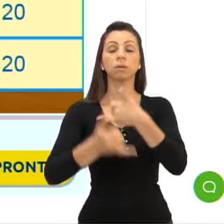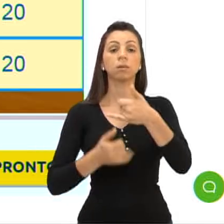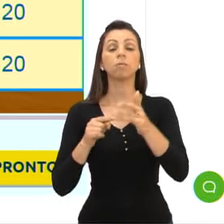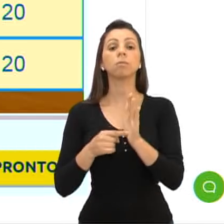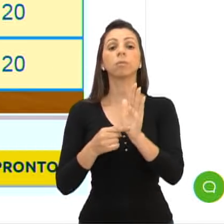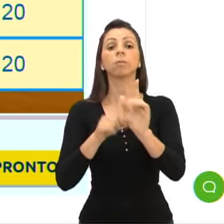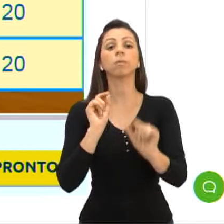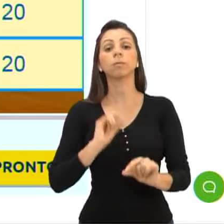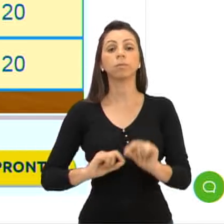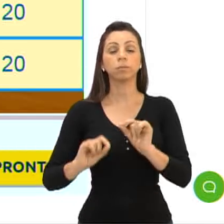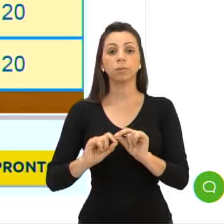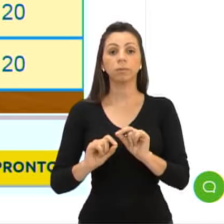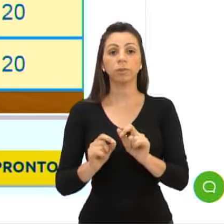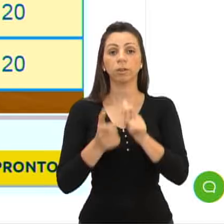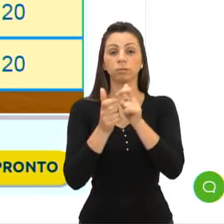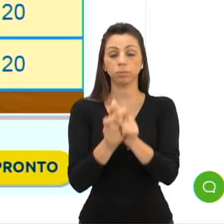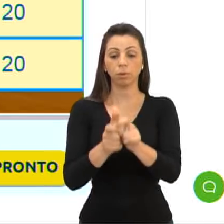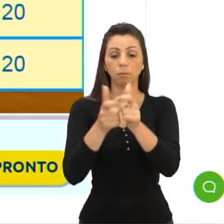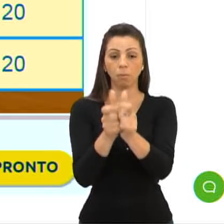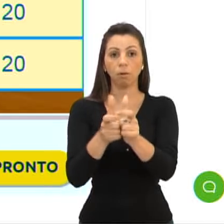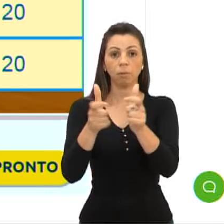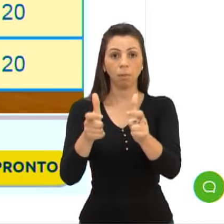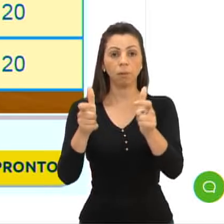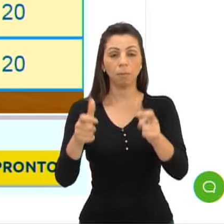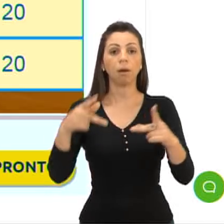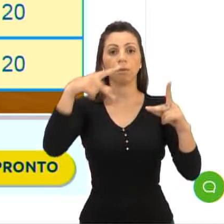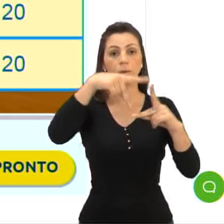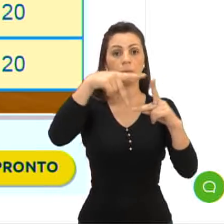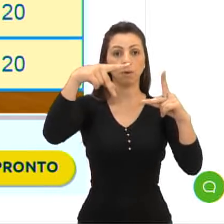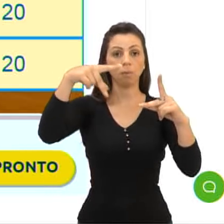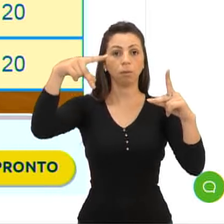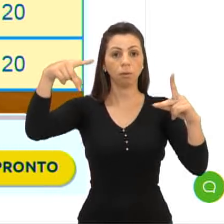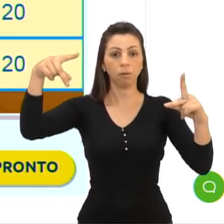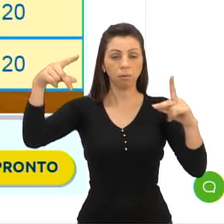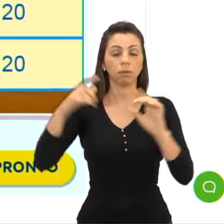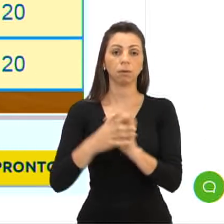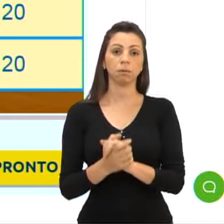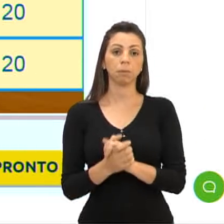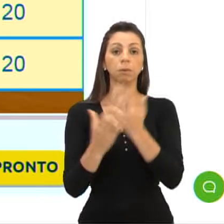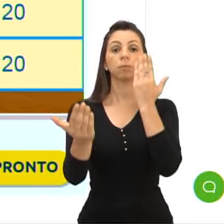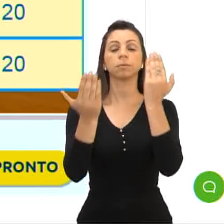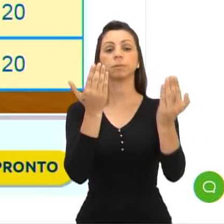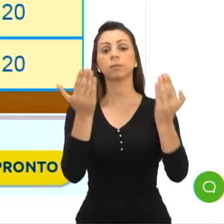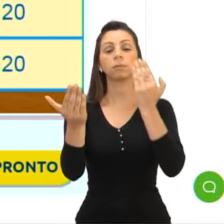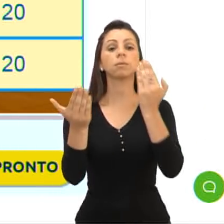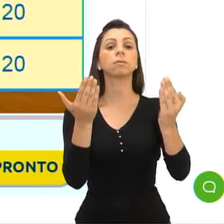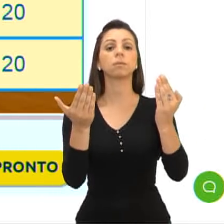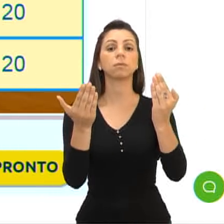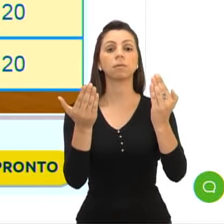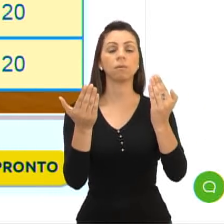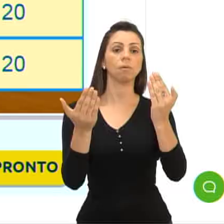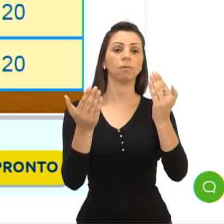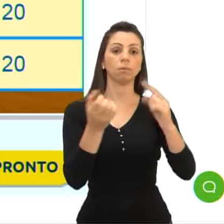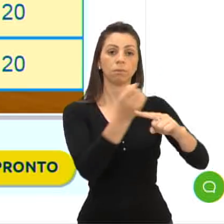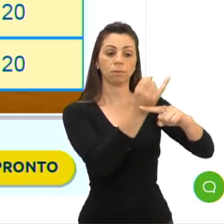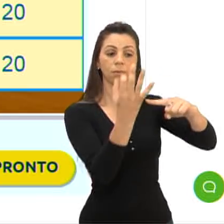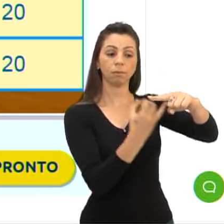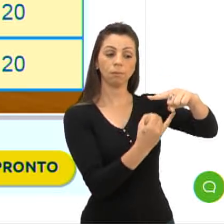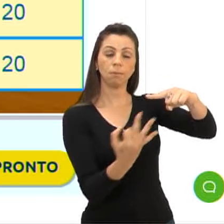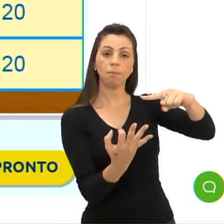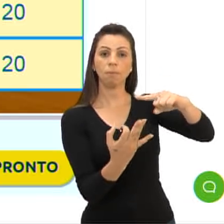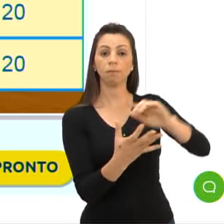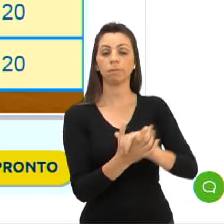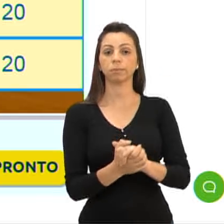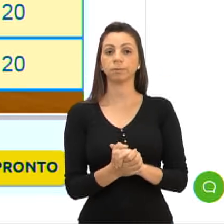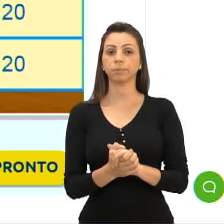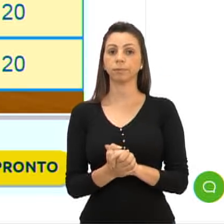mostra, vai aumentando o número de cubos para que você possa fazer a comparação entre as duas razões. Tratando-se